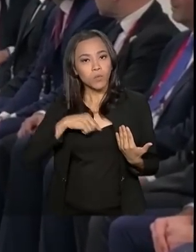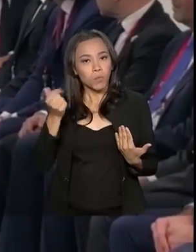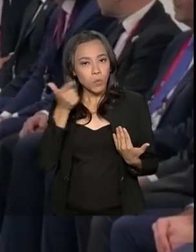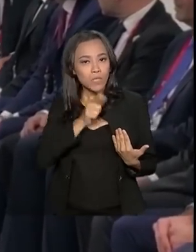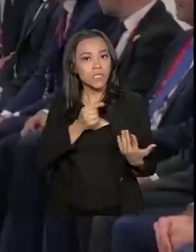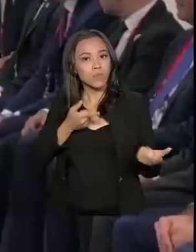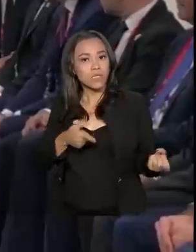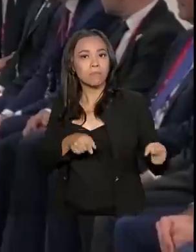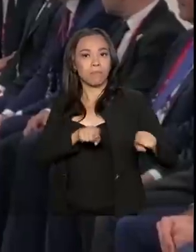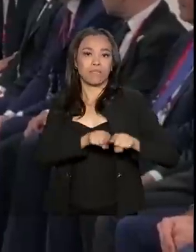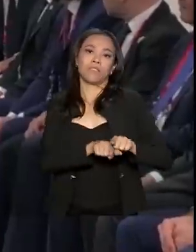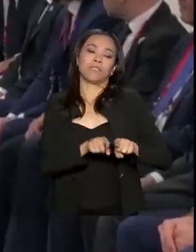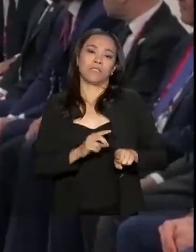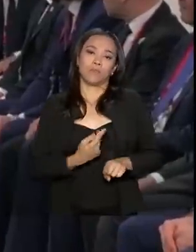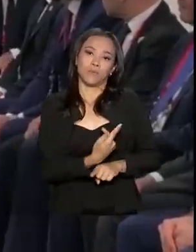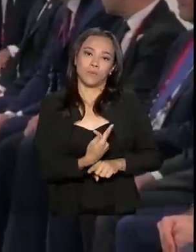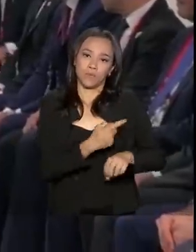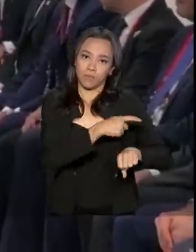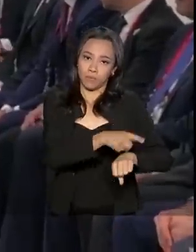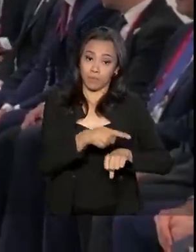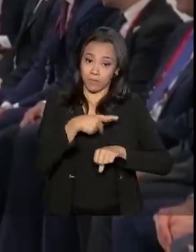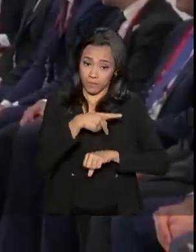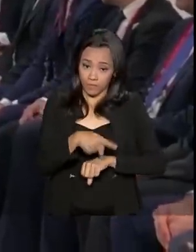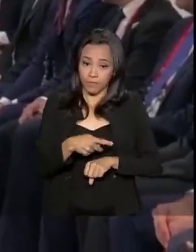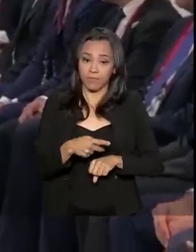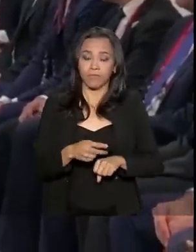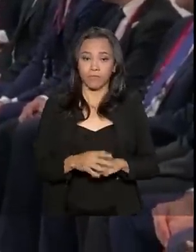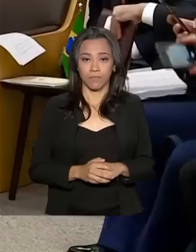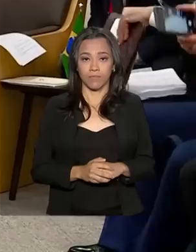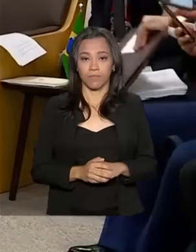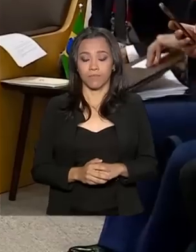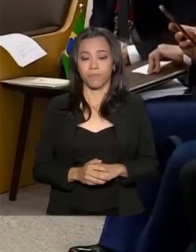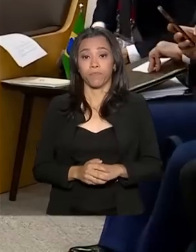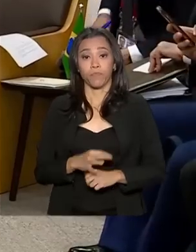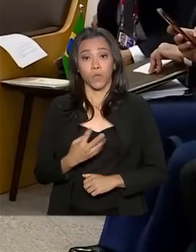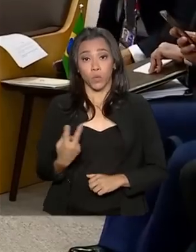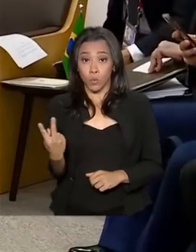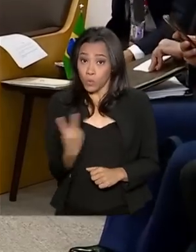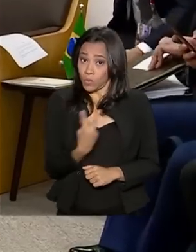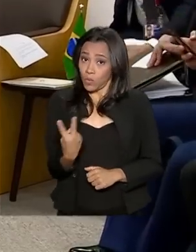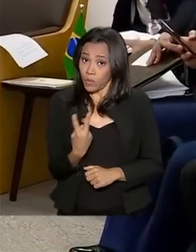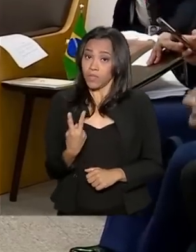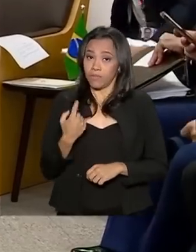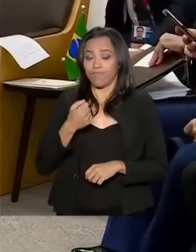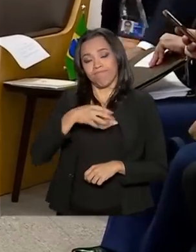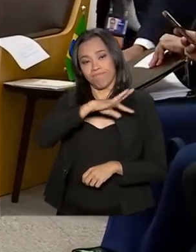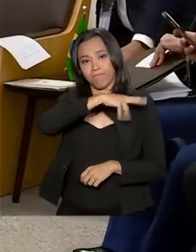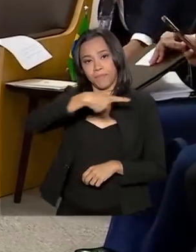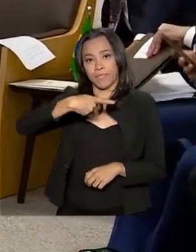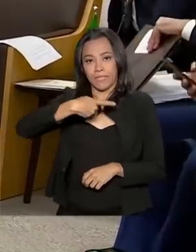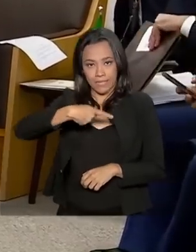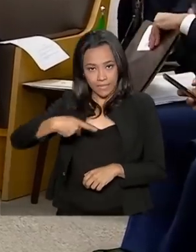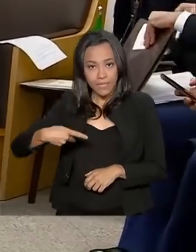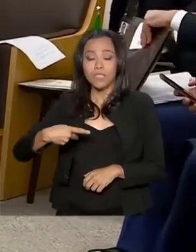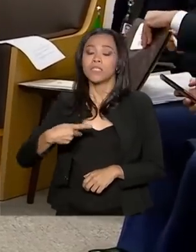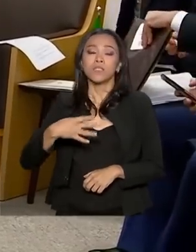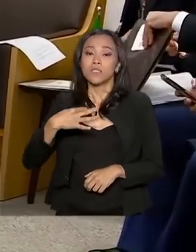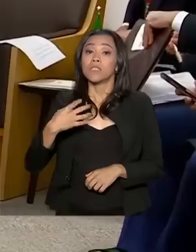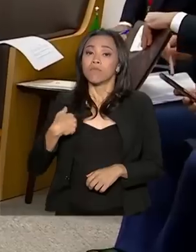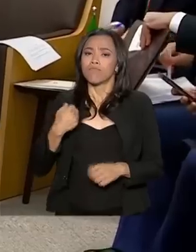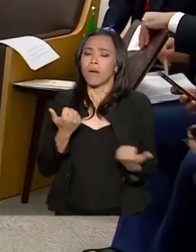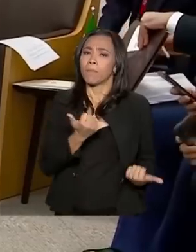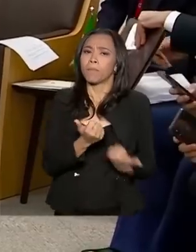parcerias e desenvolver o nosso país. Os dois presidentes também trataram do apoio dos